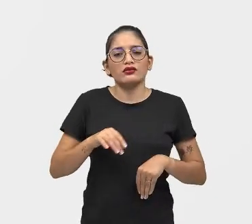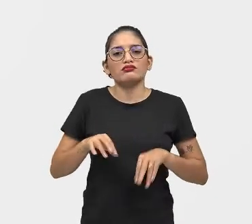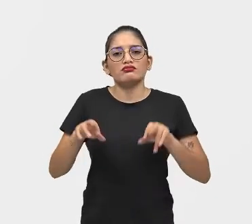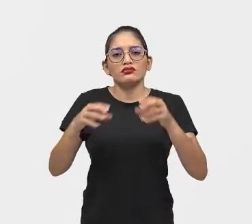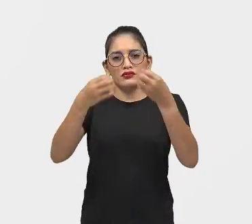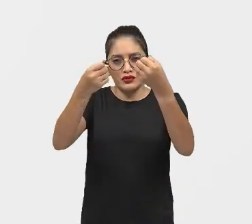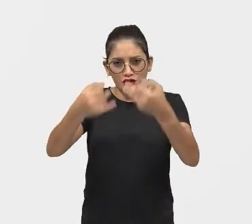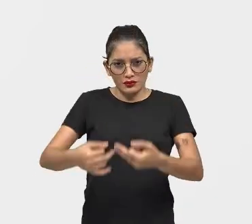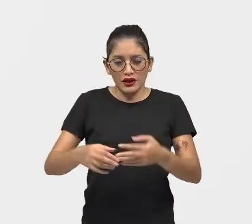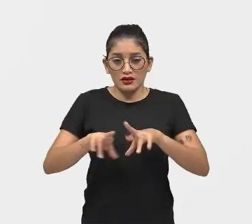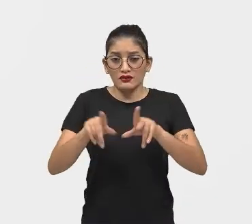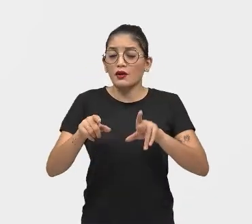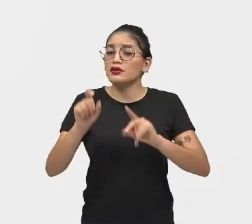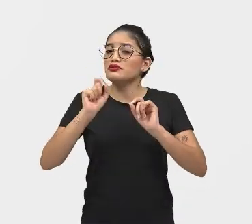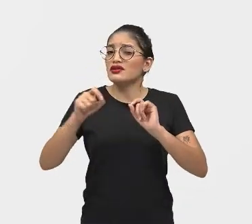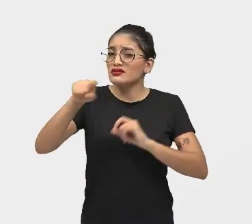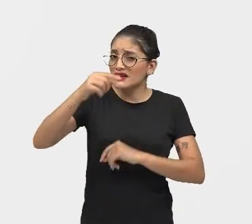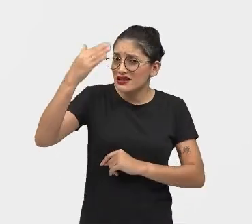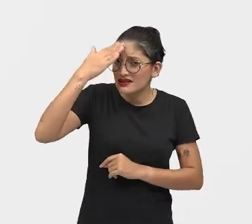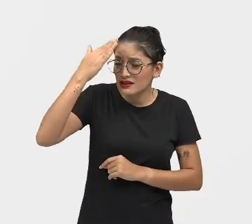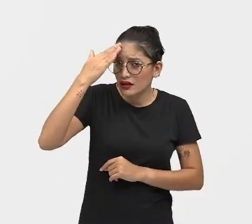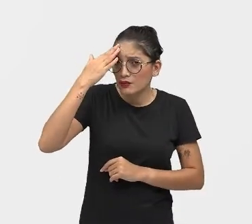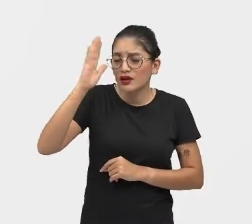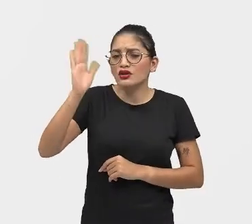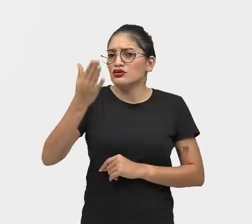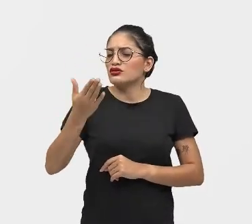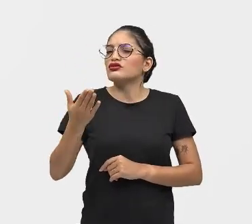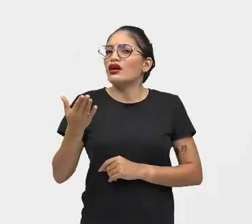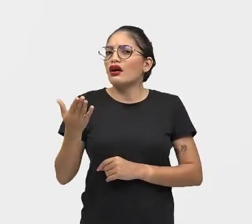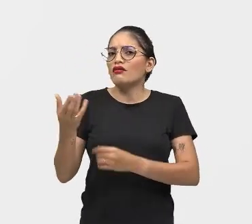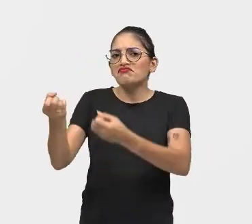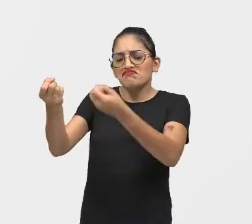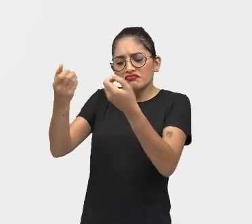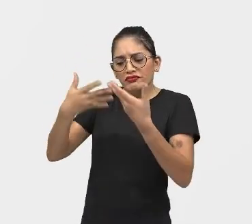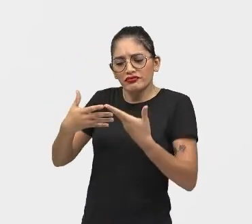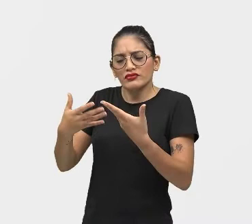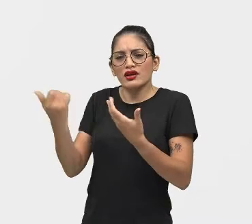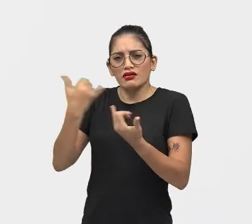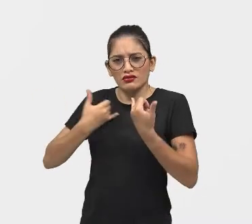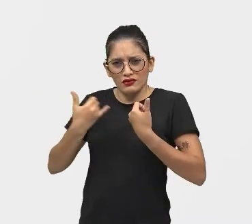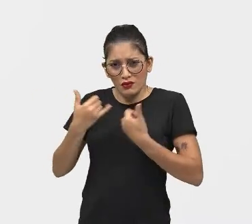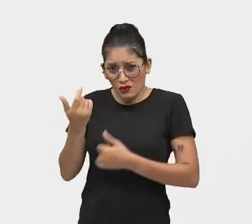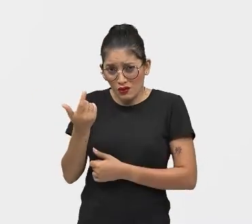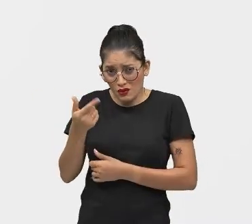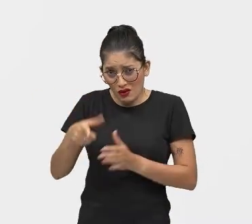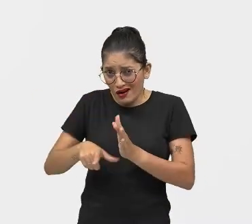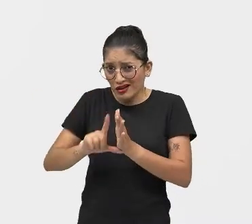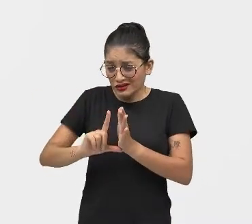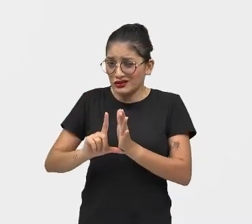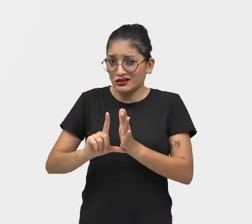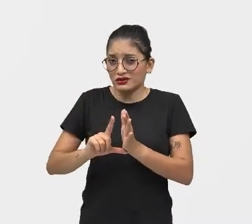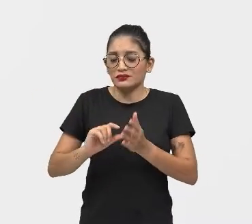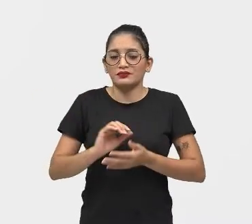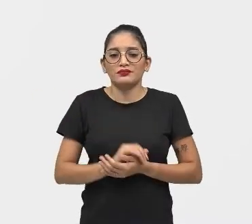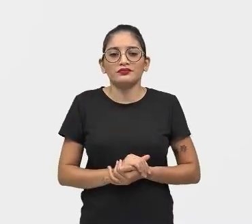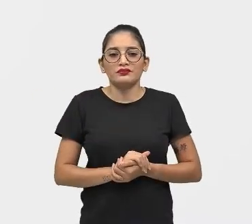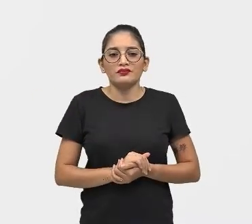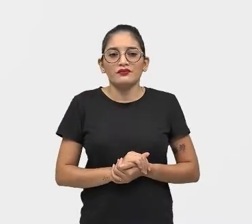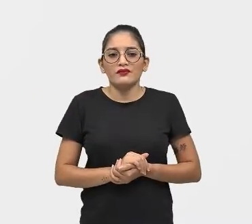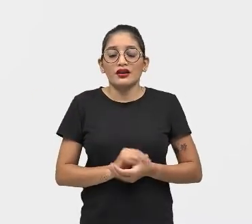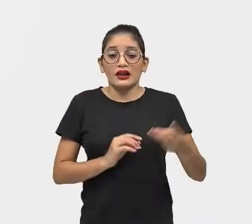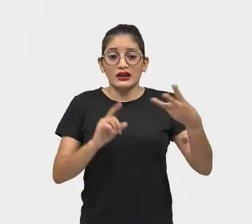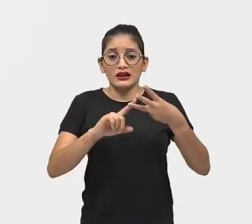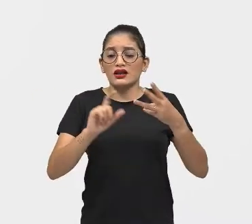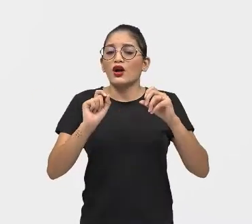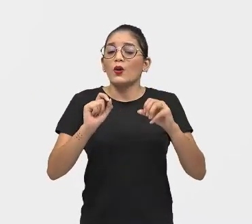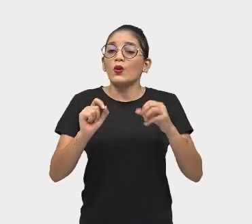Então, o que você sabia que alguém já tinha falado para vocês anteriormente? O que mais lhe chamou a